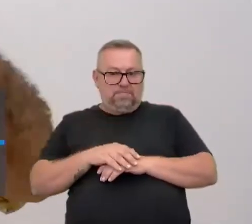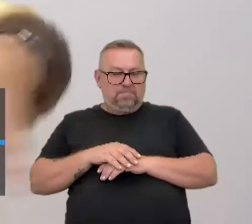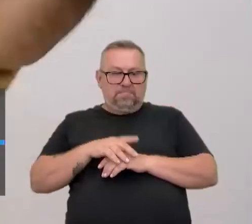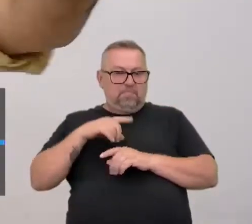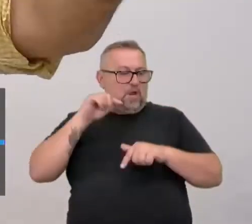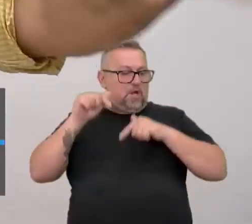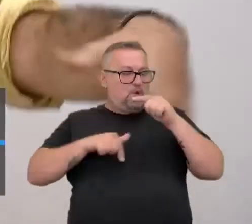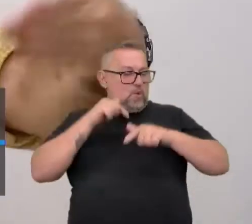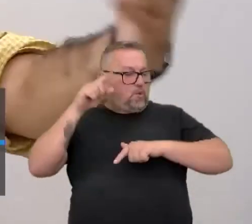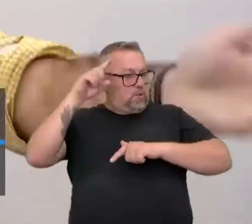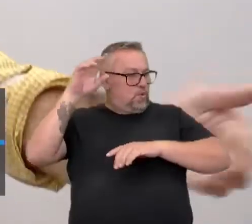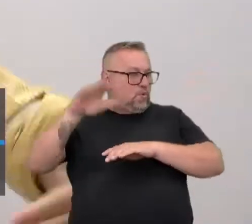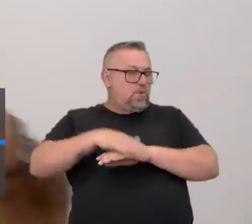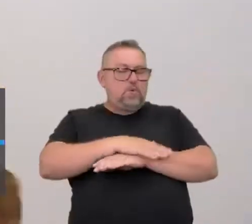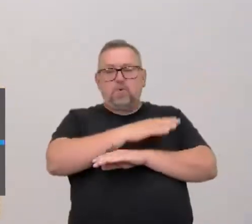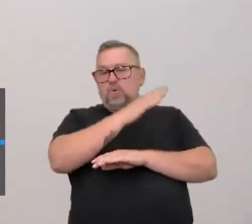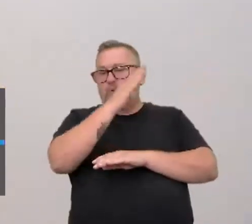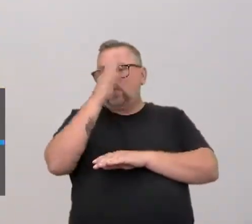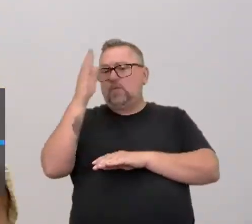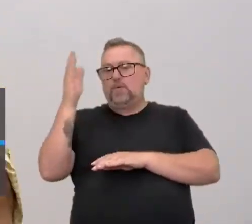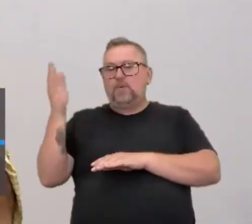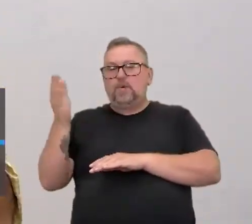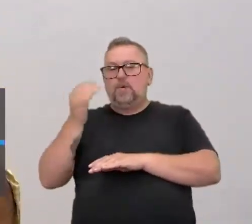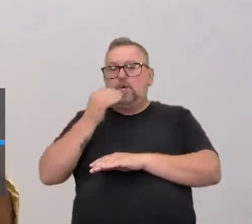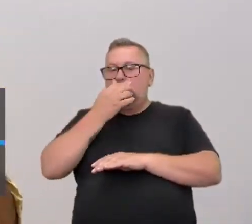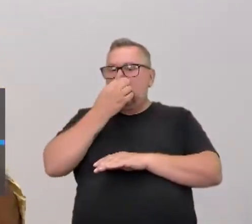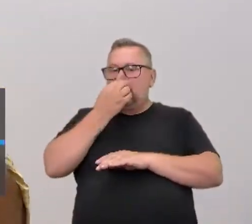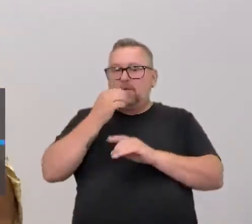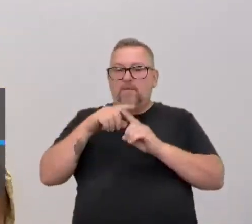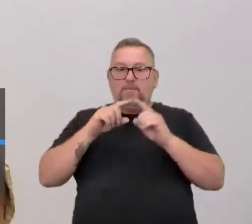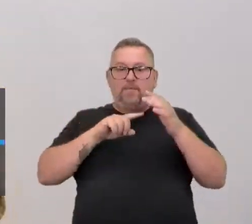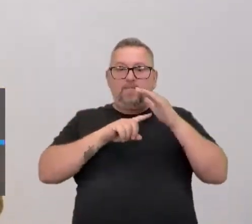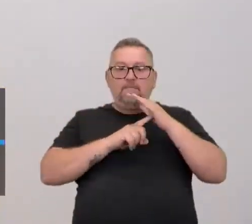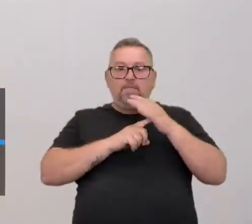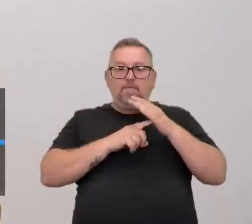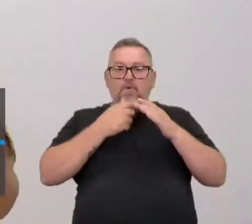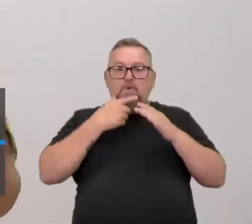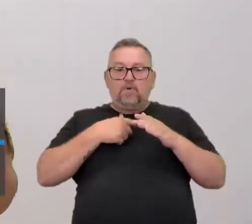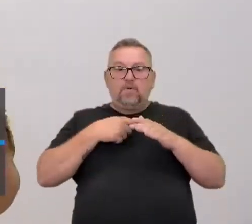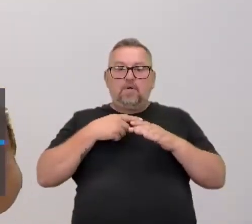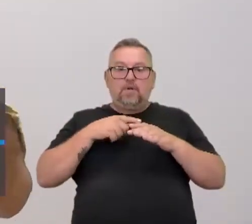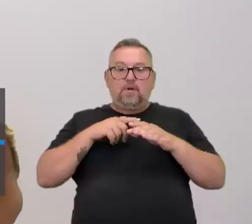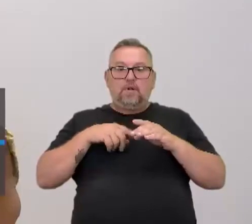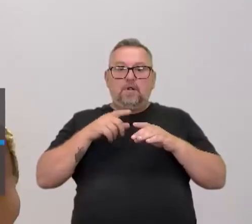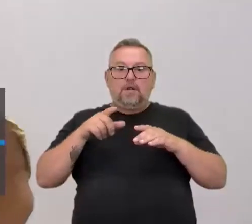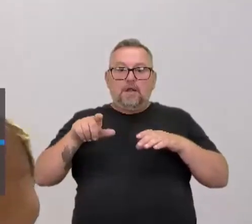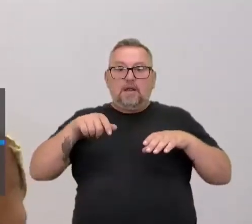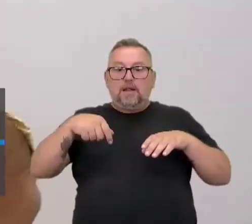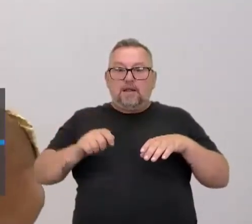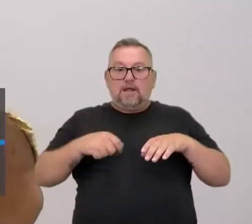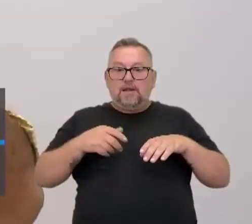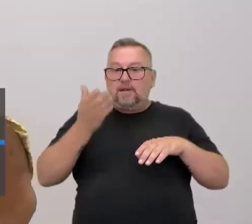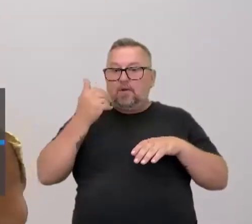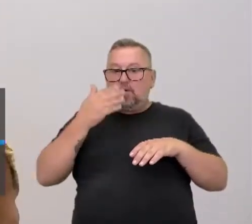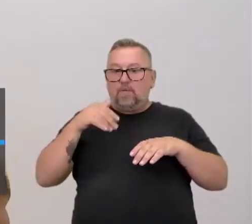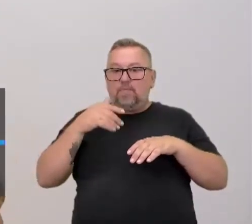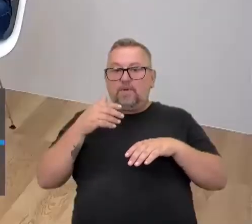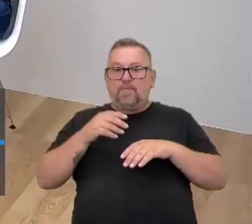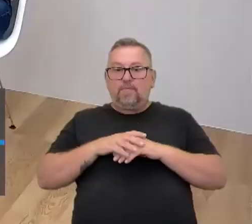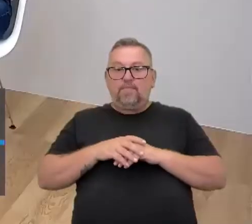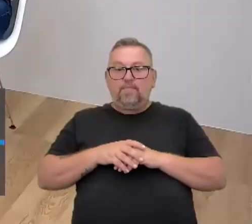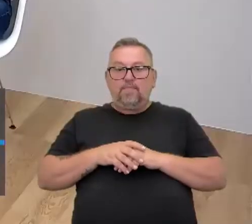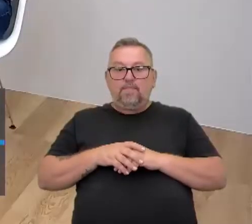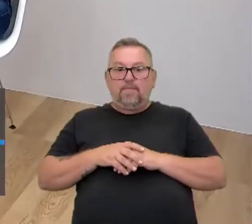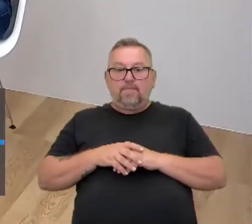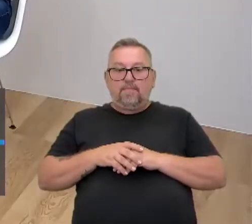que trabalha comendo. Parece um filme Tempos Modernos, que eles trazem uma máquina lá e o Chaplin, enquanto trabalha, a máquina fica enfiando coisa na